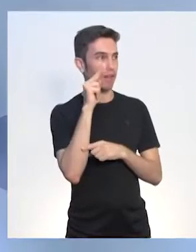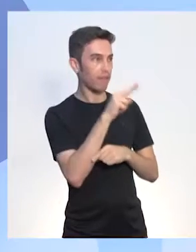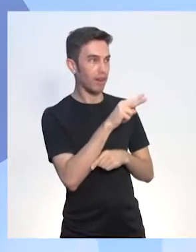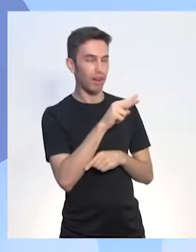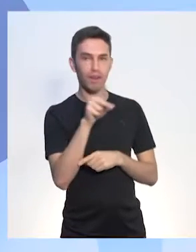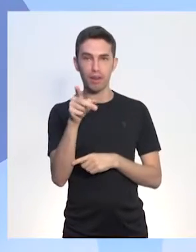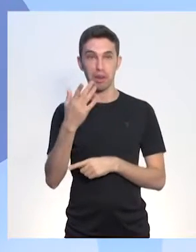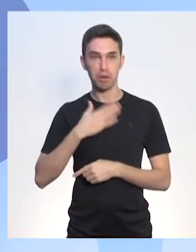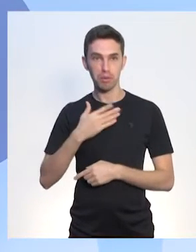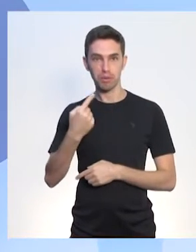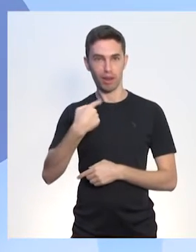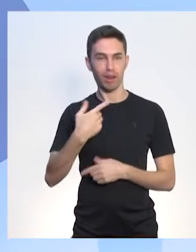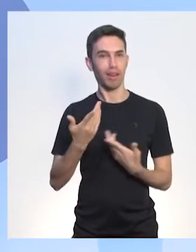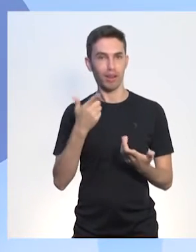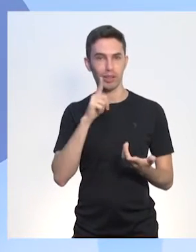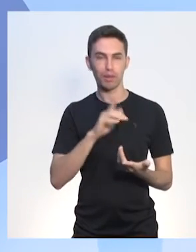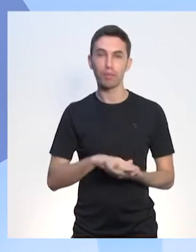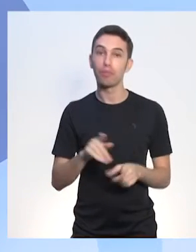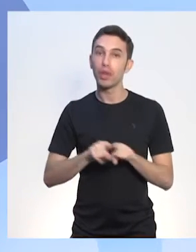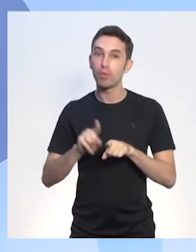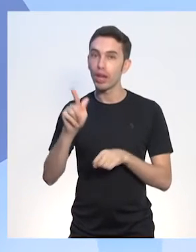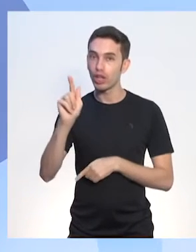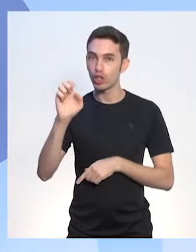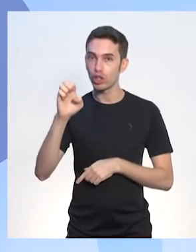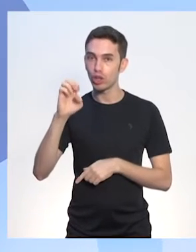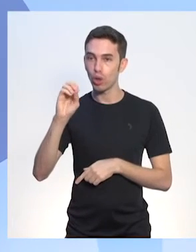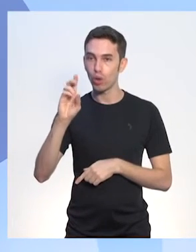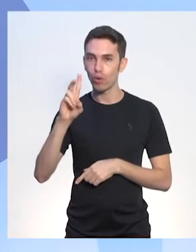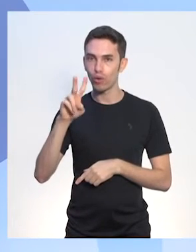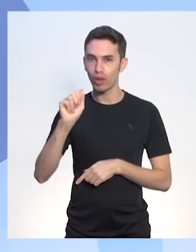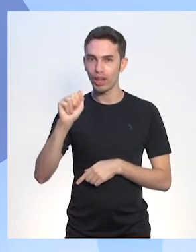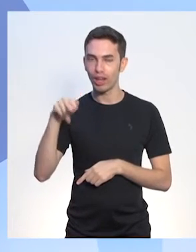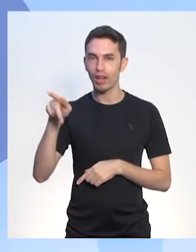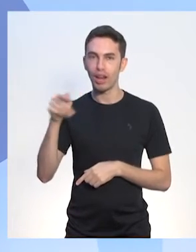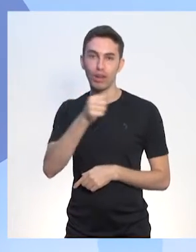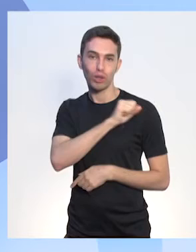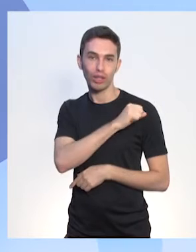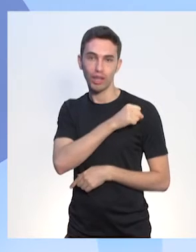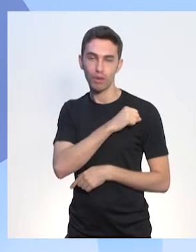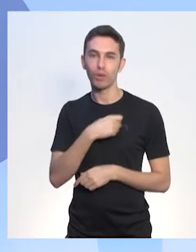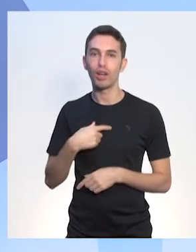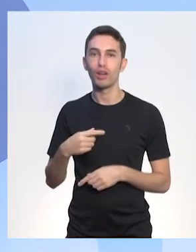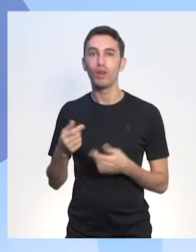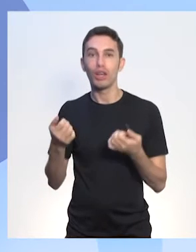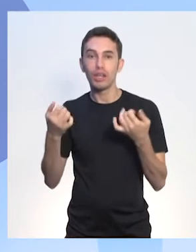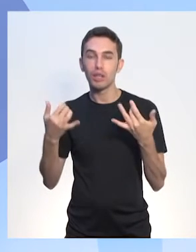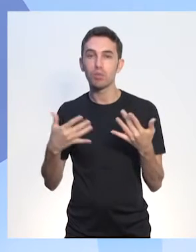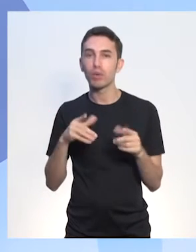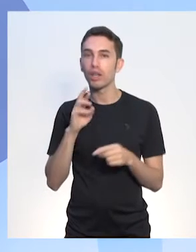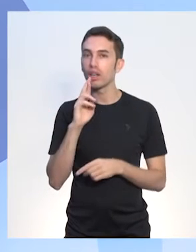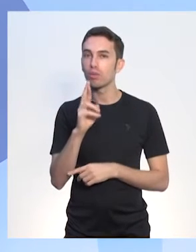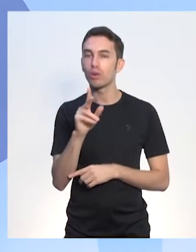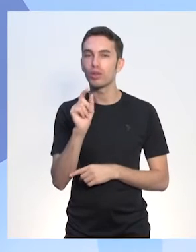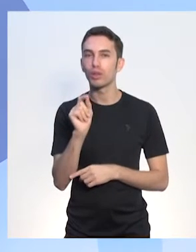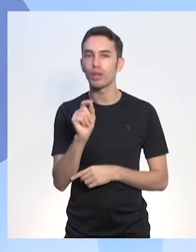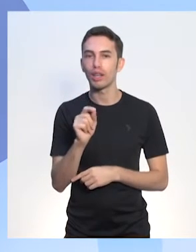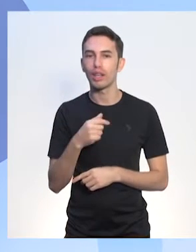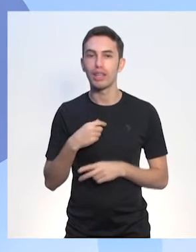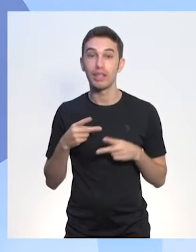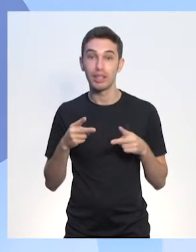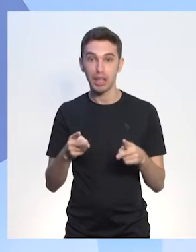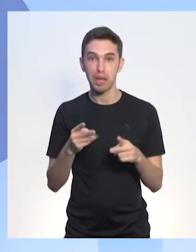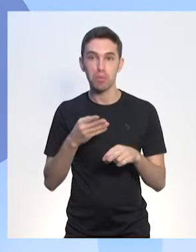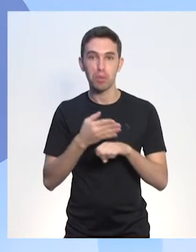falar aqui a resposta da Giovana, lá do 8º ano da Escola Estadual Fábio Junqueira Franco. Tá sempre presente com a